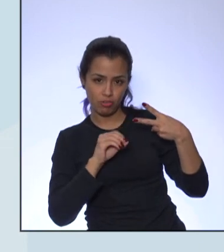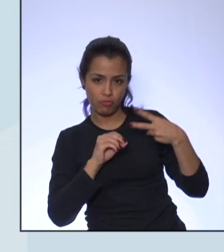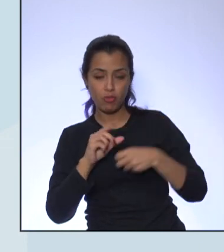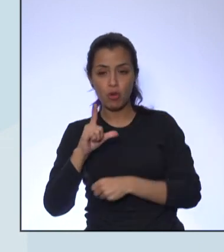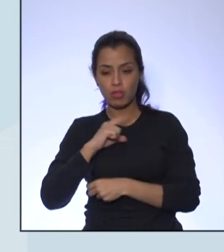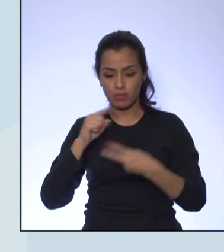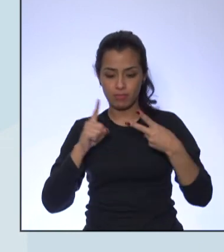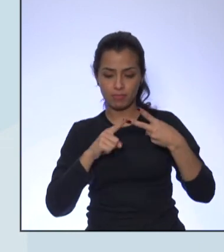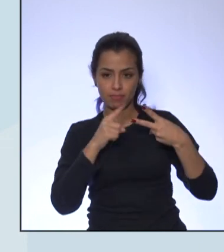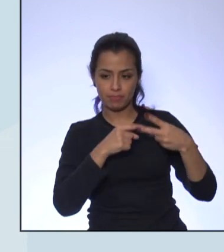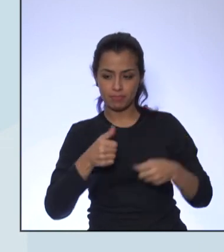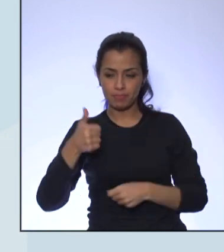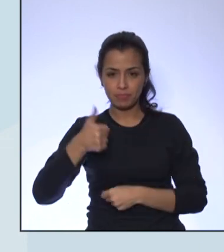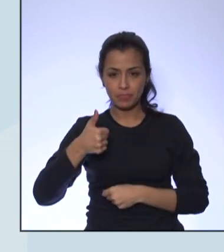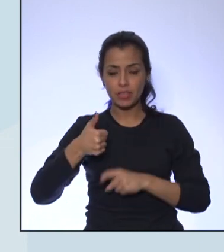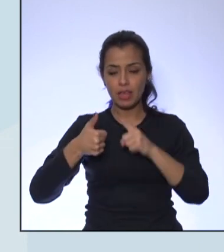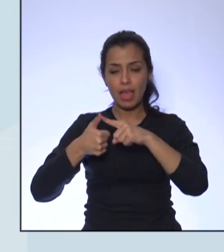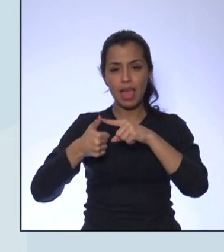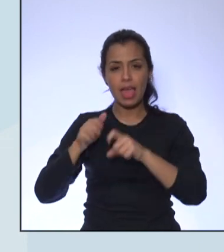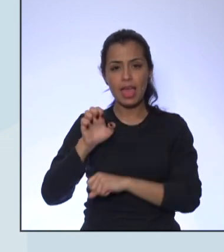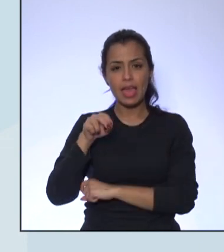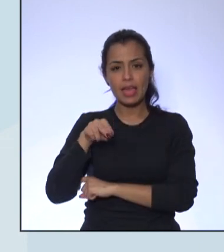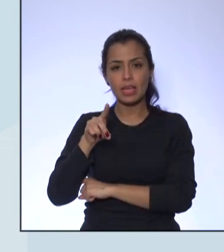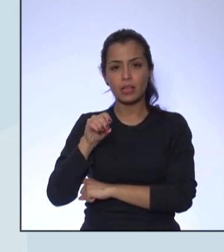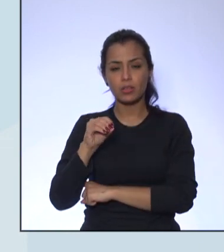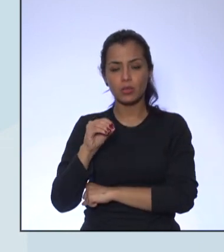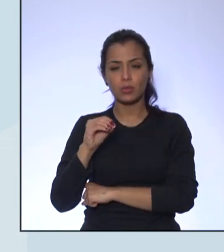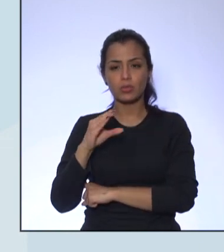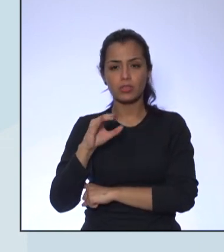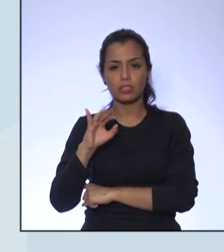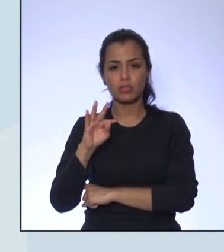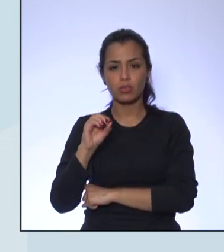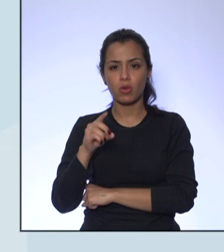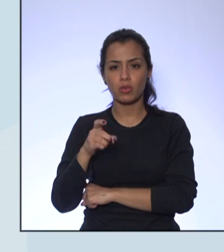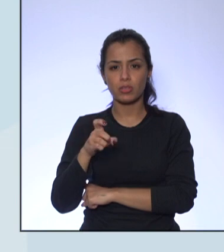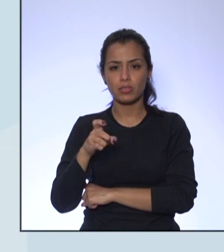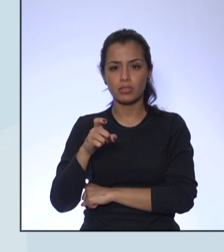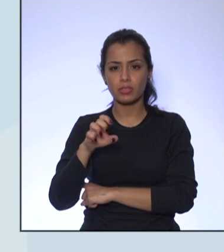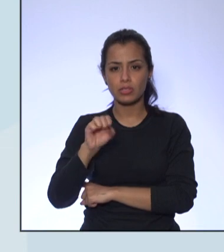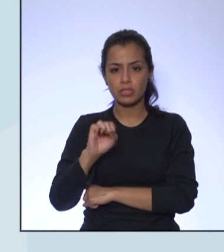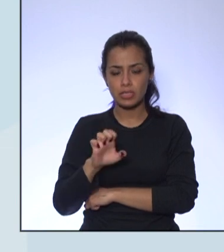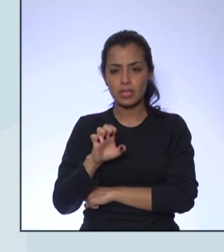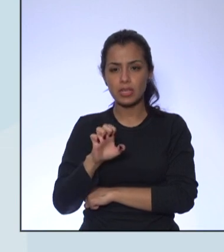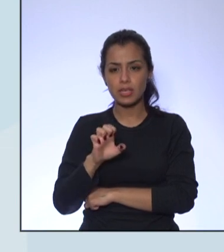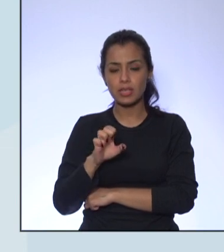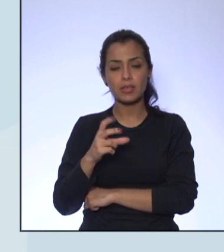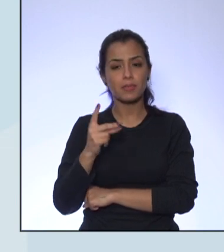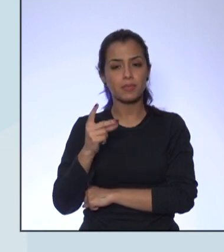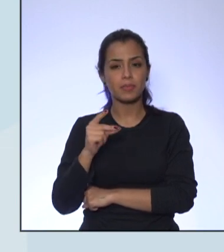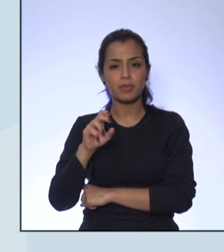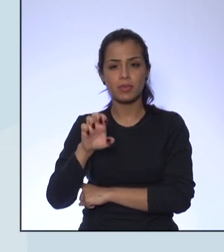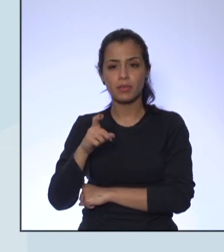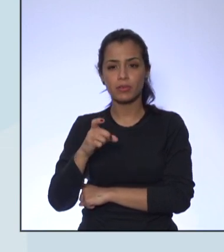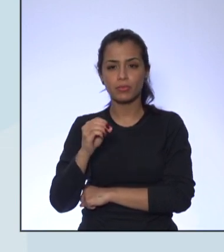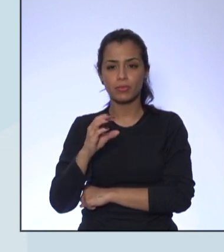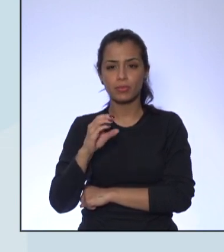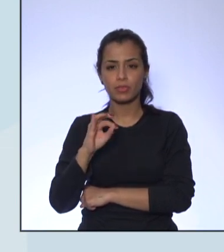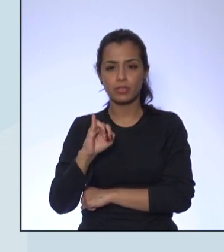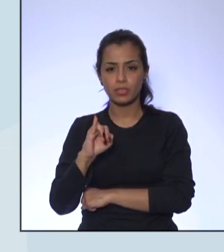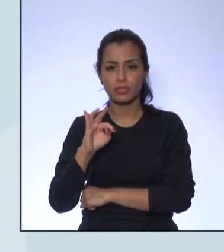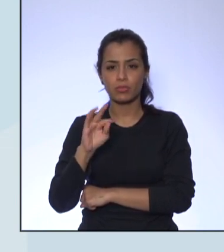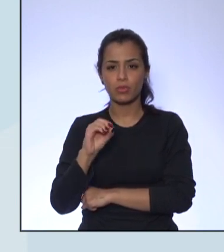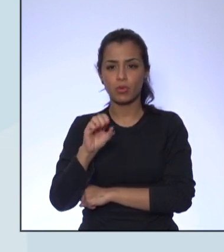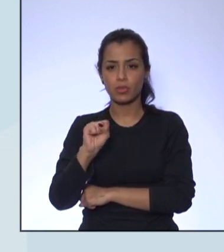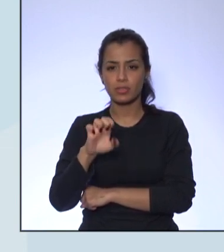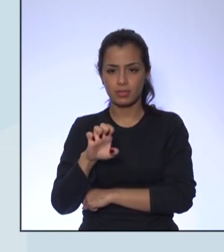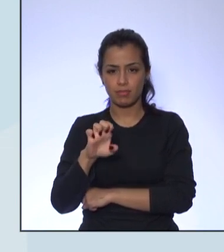exocitoses. Então, endocitose, o que entra na célula, e exocitose, o que sai da célula. E nós temos algumas